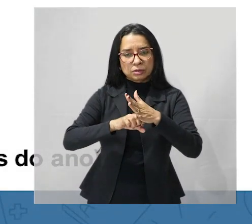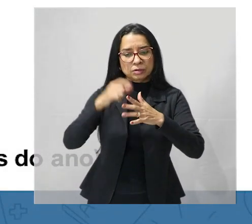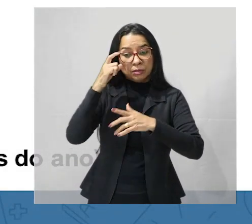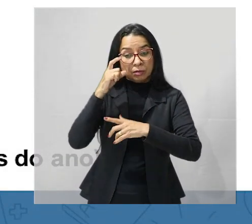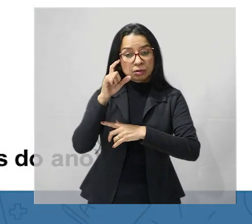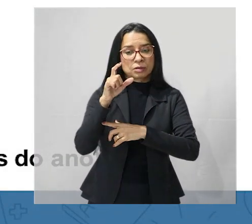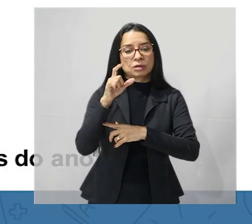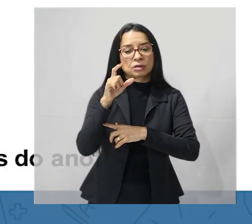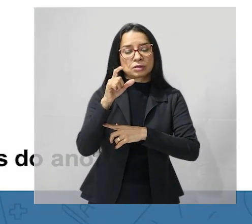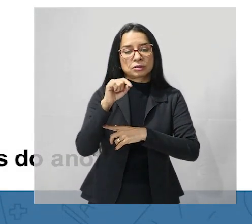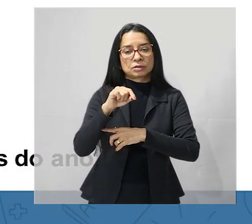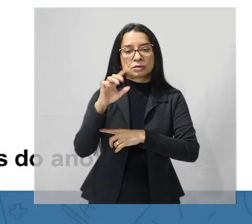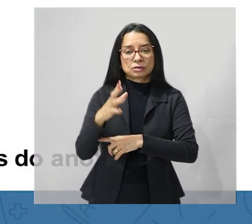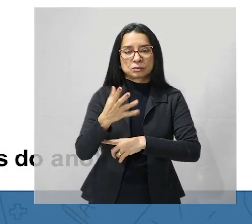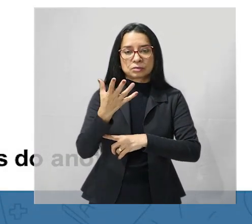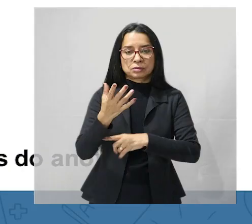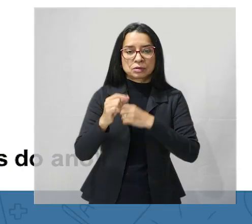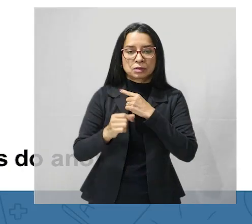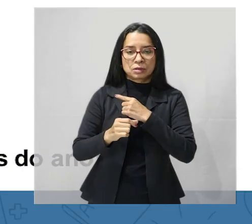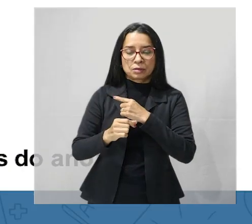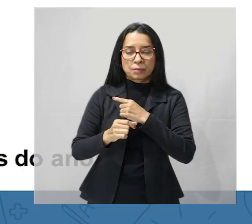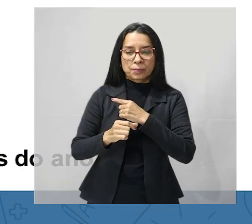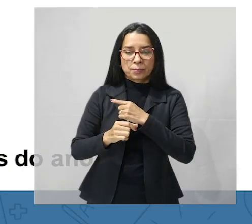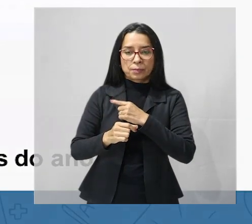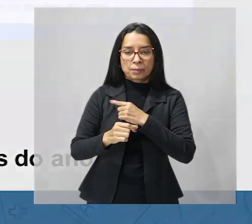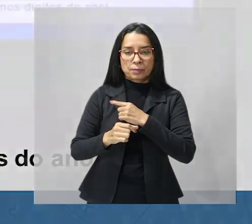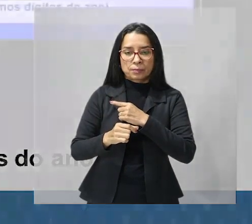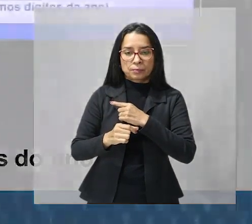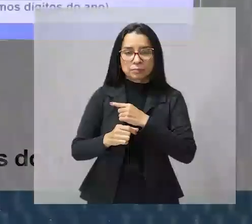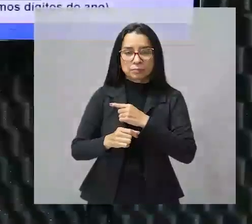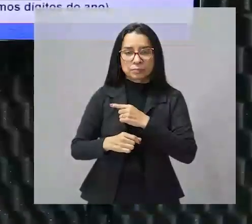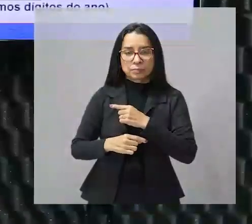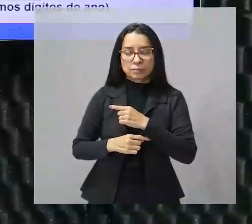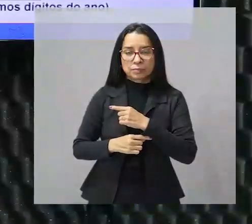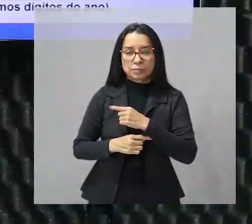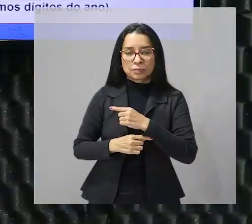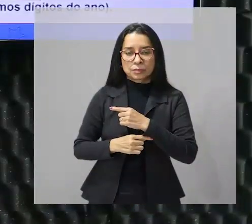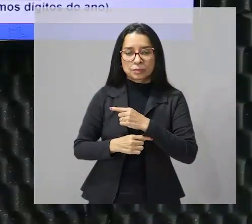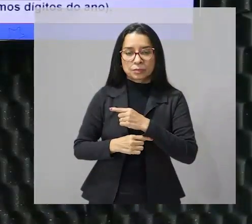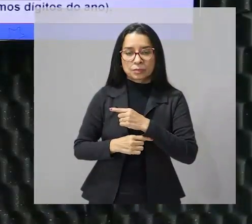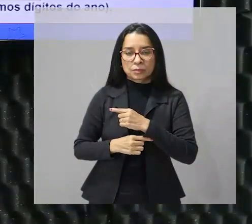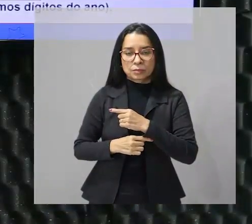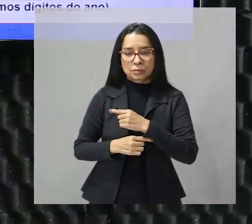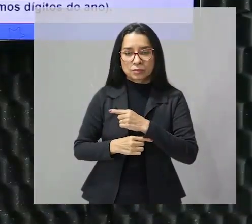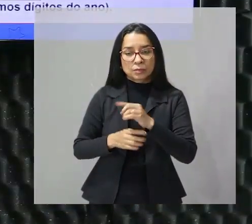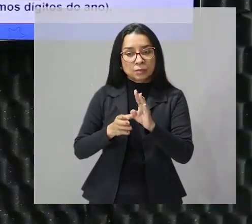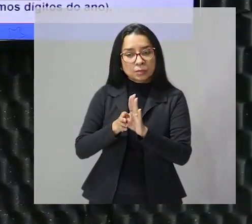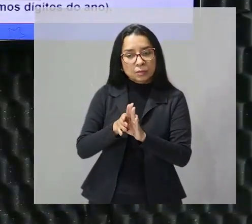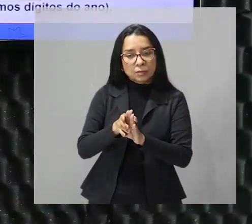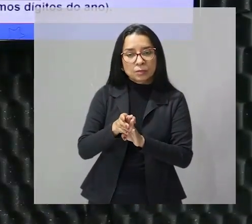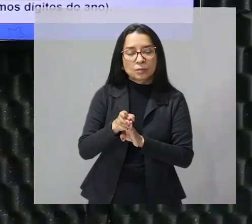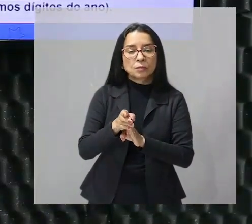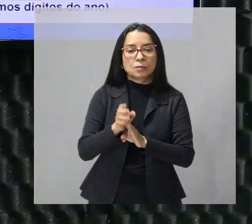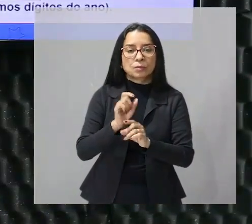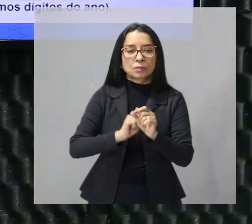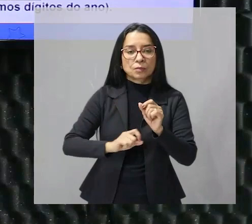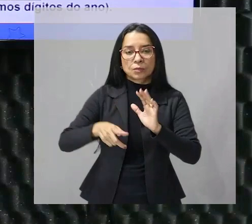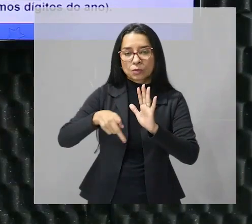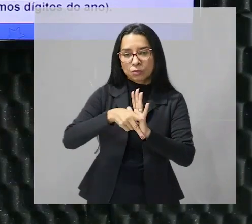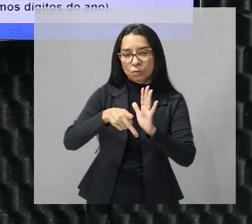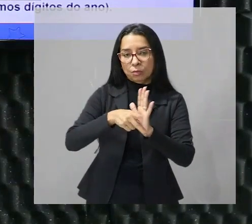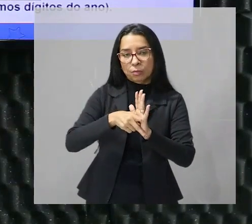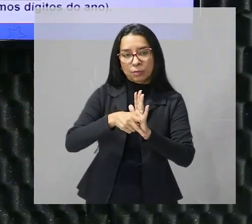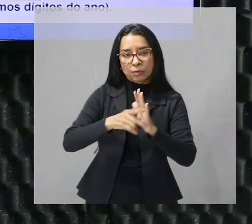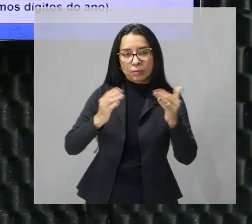atuar, tá? De acordo com as informações que foram coletadas por ano, tá? Então, aqui, a orientação do próprio